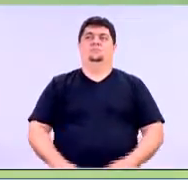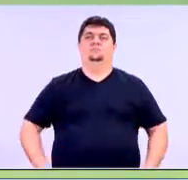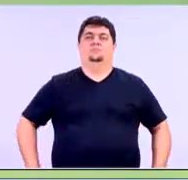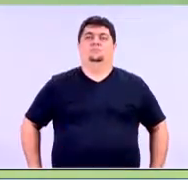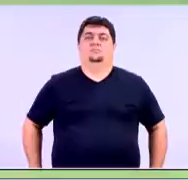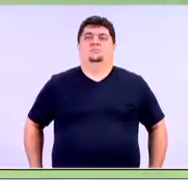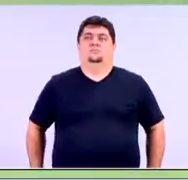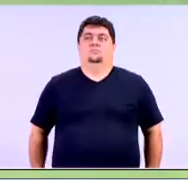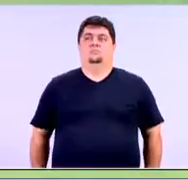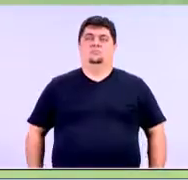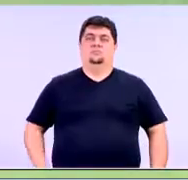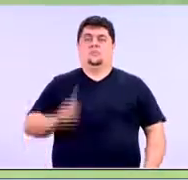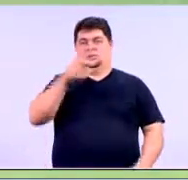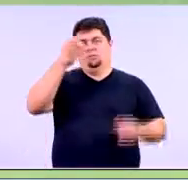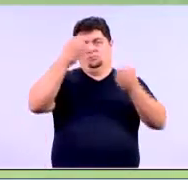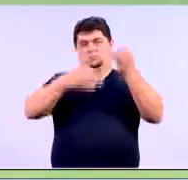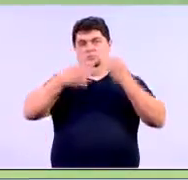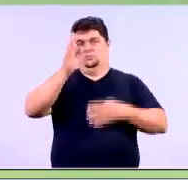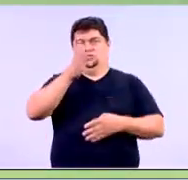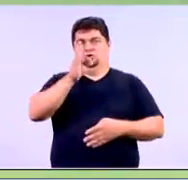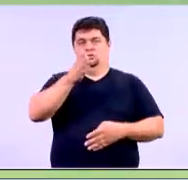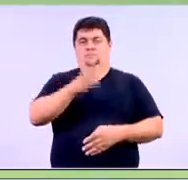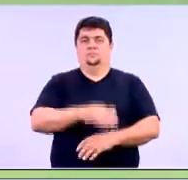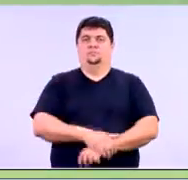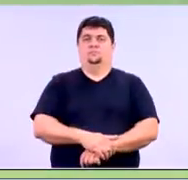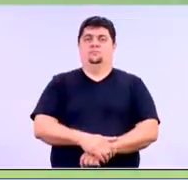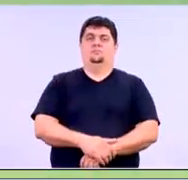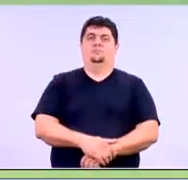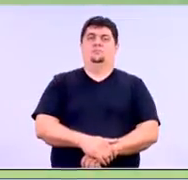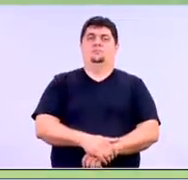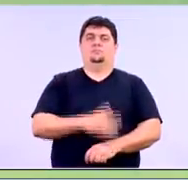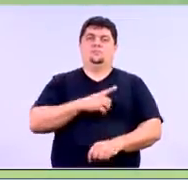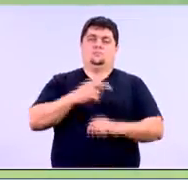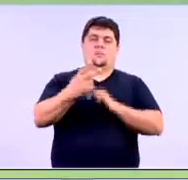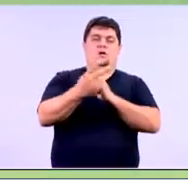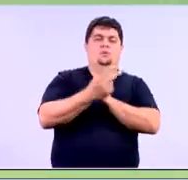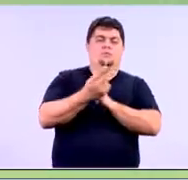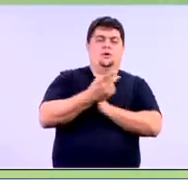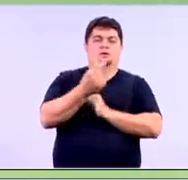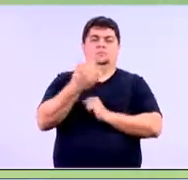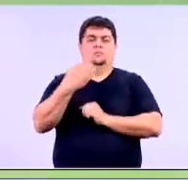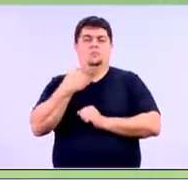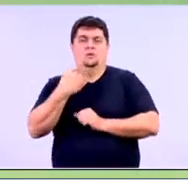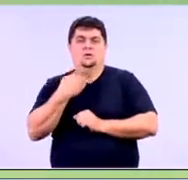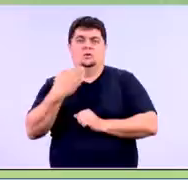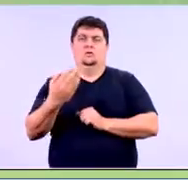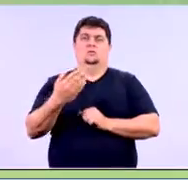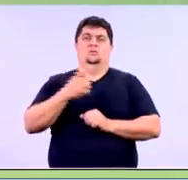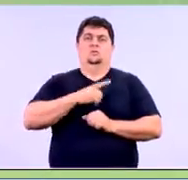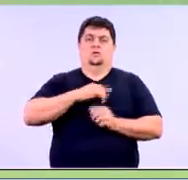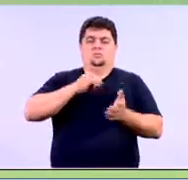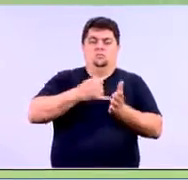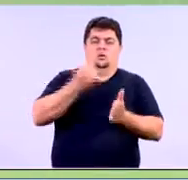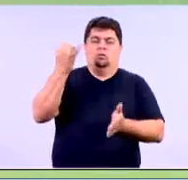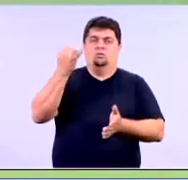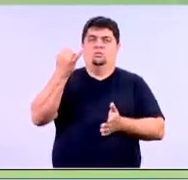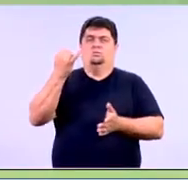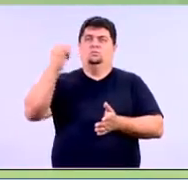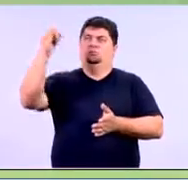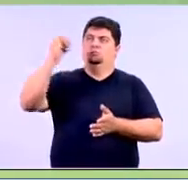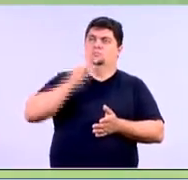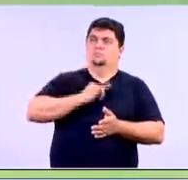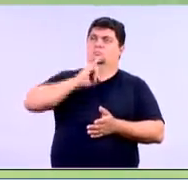Essa é a abordada que eu já falei para vocês, que também os empréstimos compulsórios, o imposto de